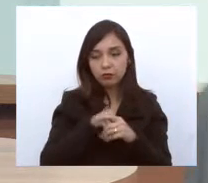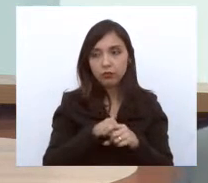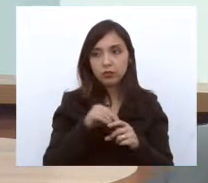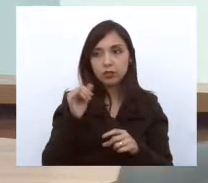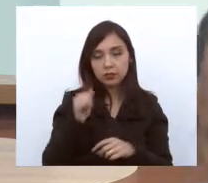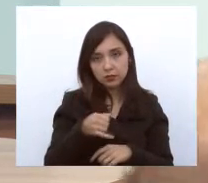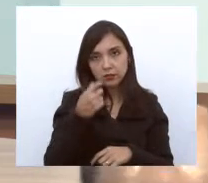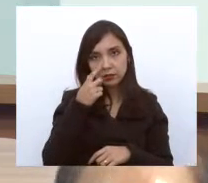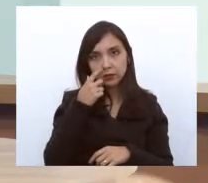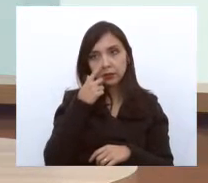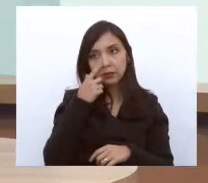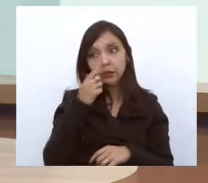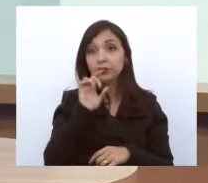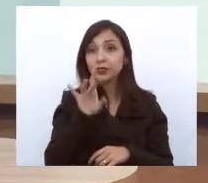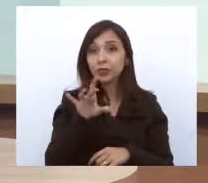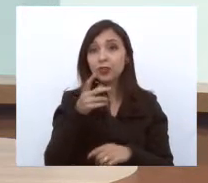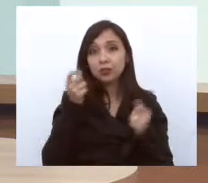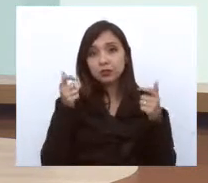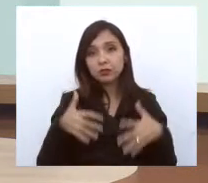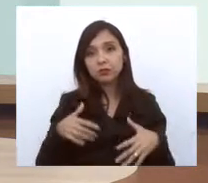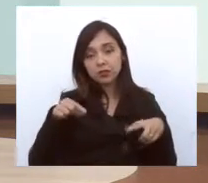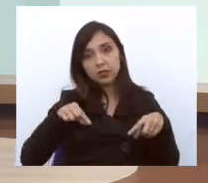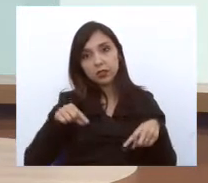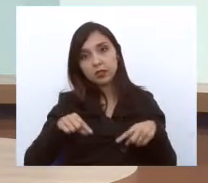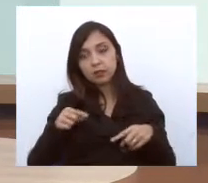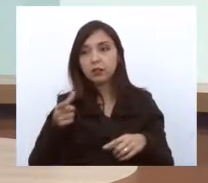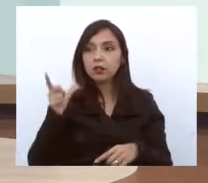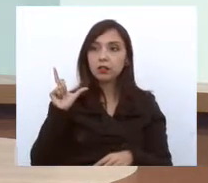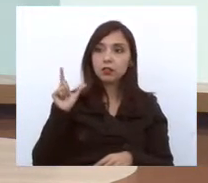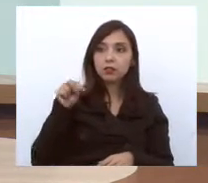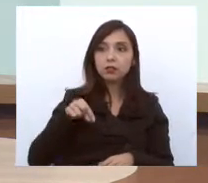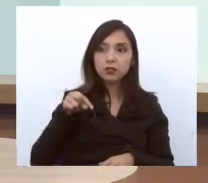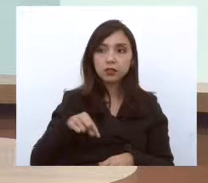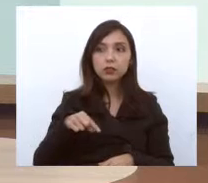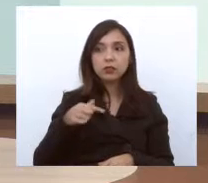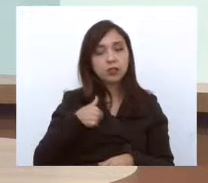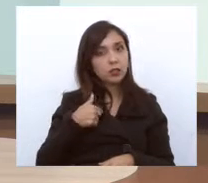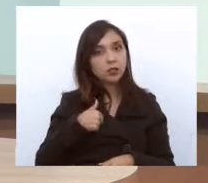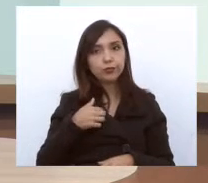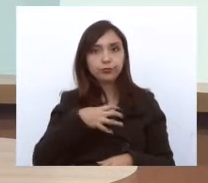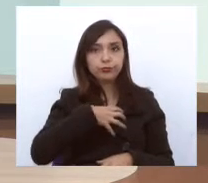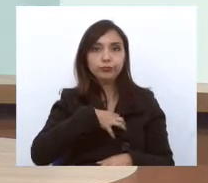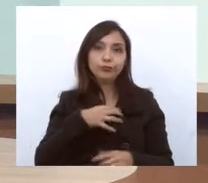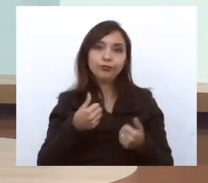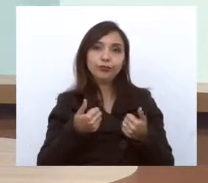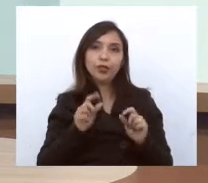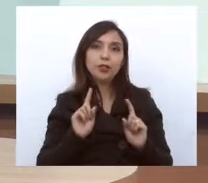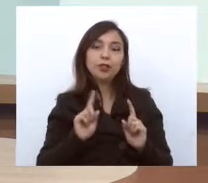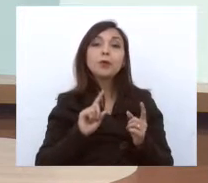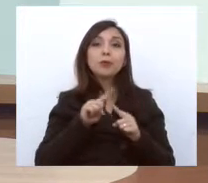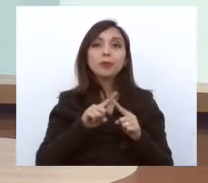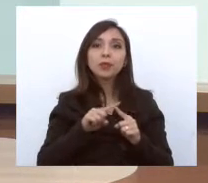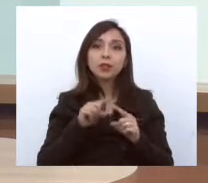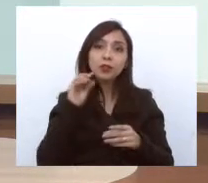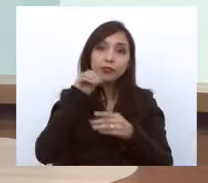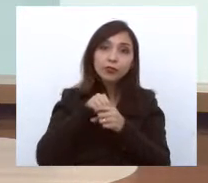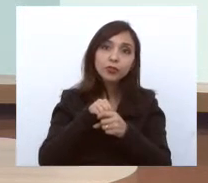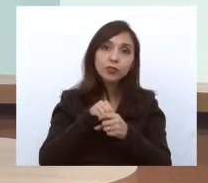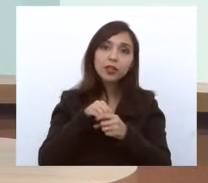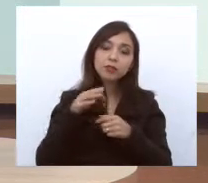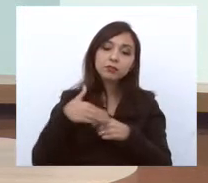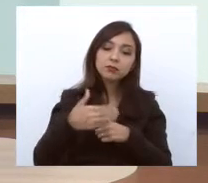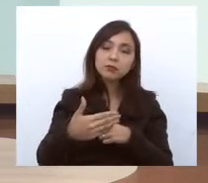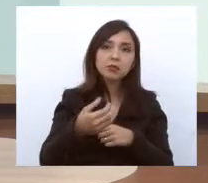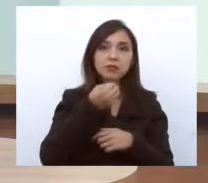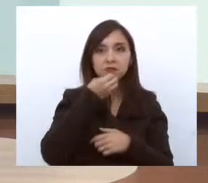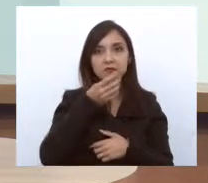favoravelmente ao projeto de lei, só que, como eu disse aqui anteriormente, eu não me sinto à vontade de votar algo que eu sei que não vai ter